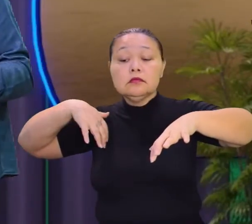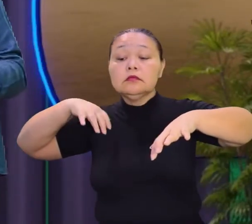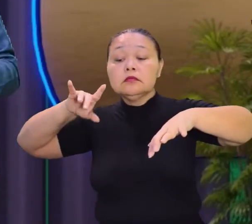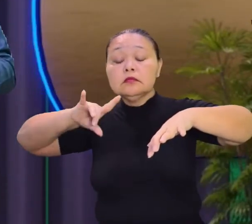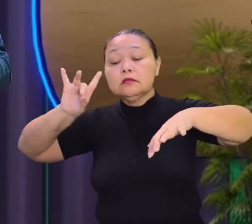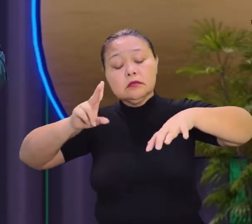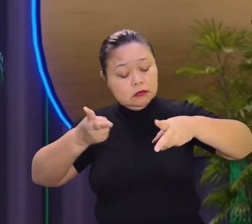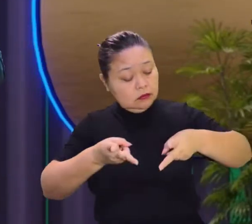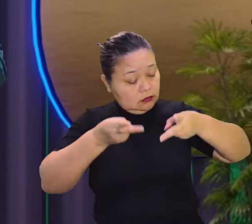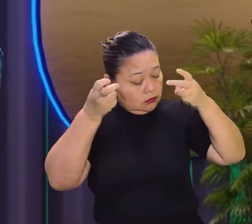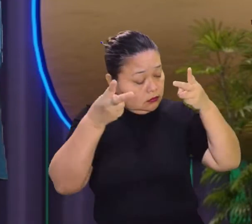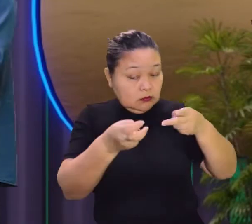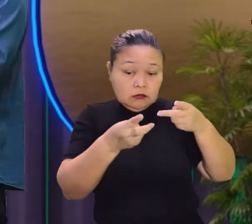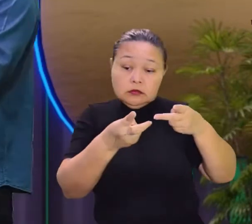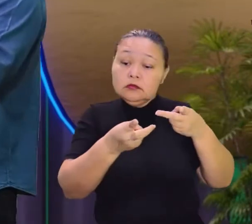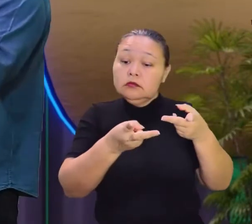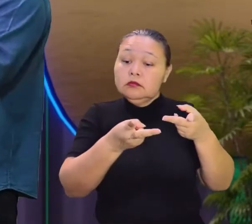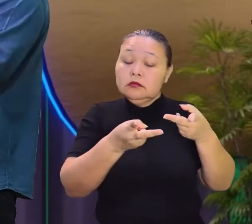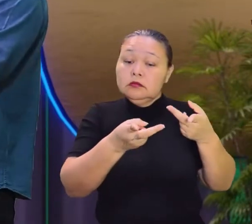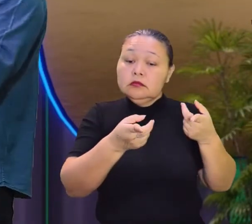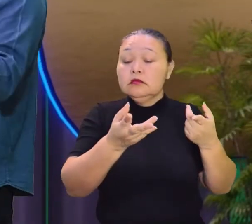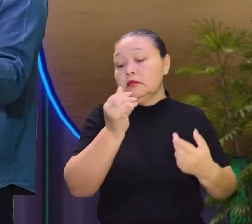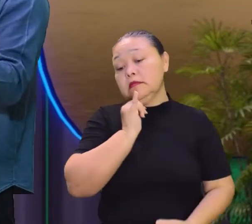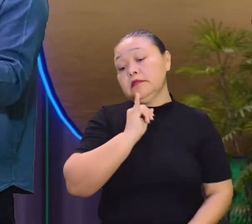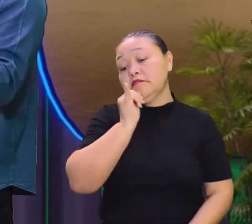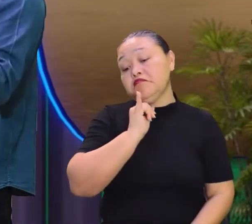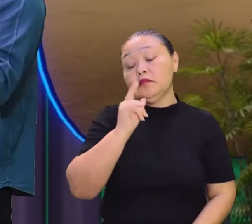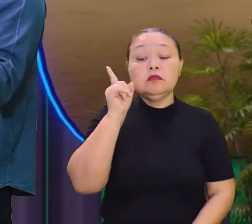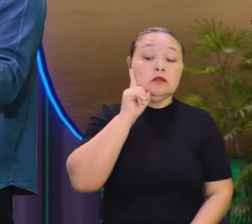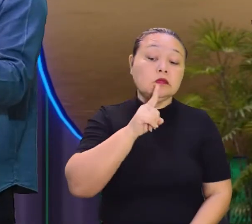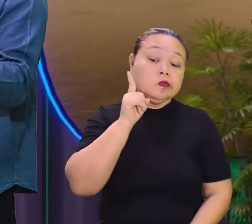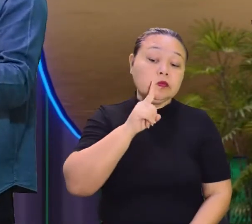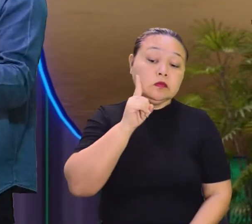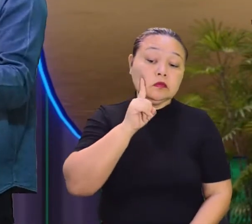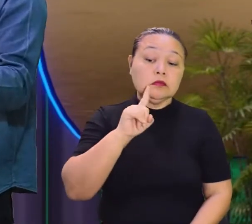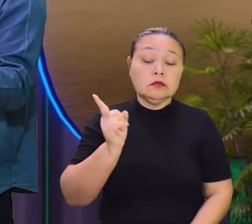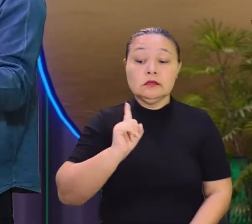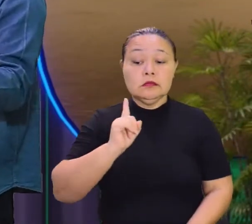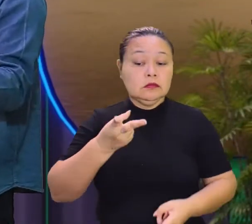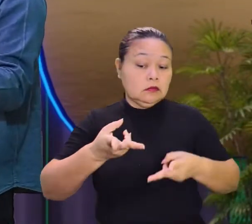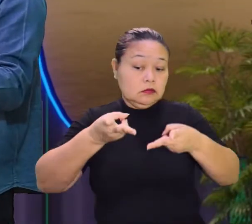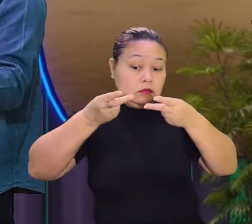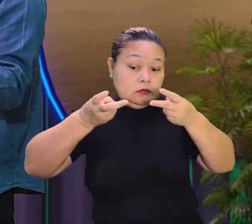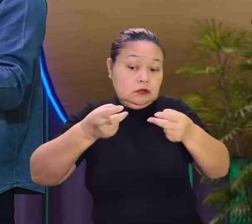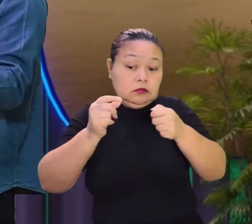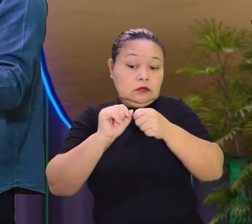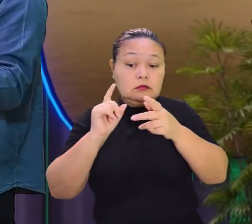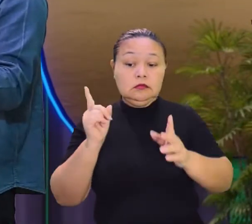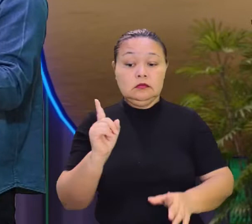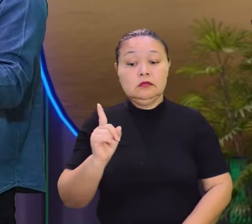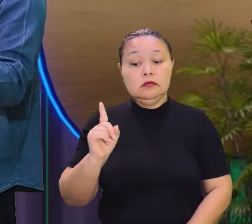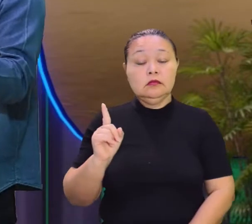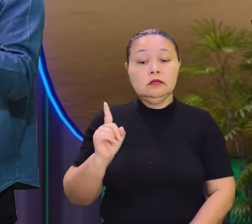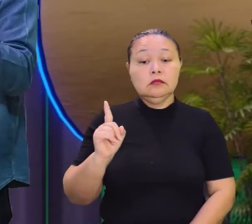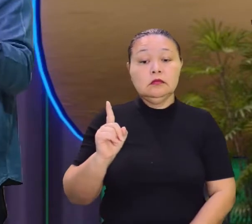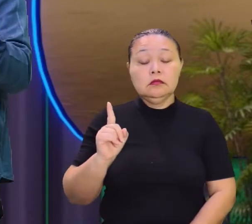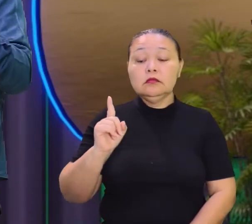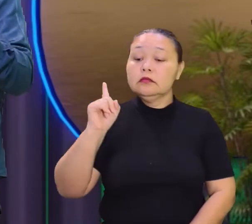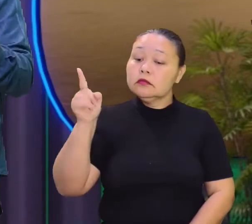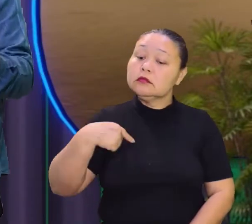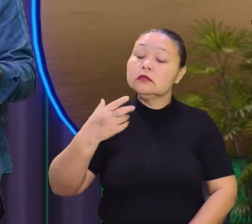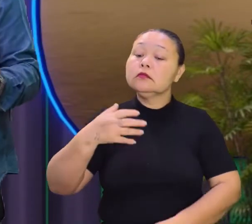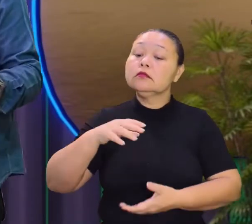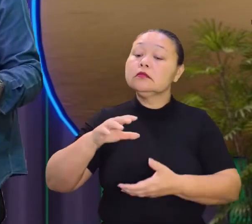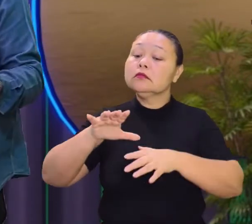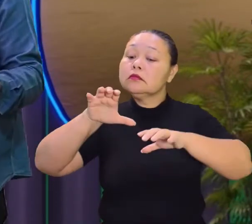apenas explorar e, por exemplo, os Estados Unidos não foi exploração, foi uma colônia